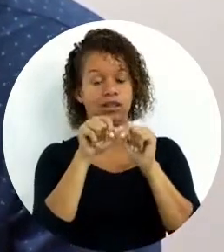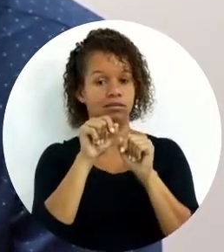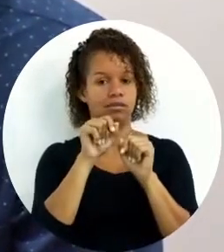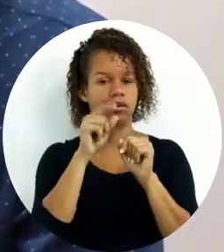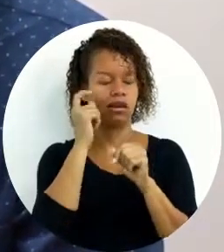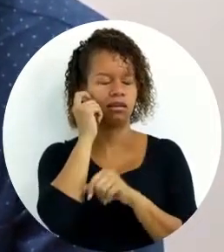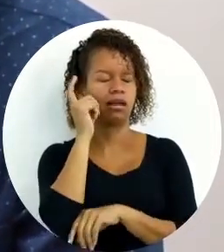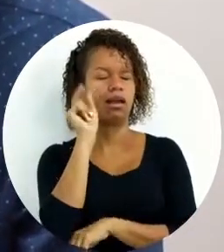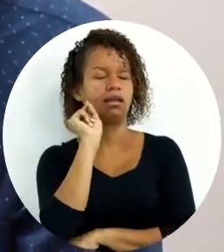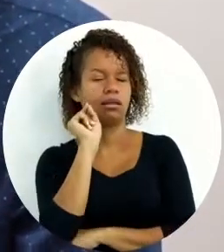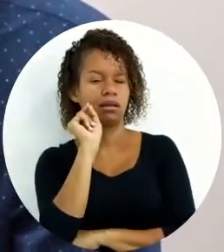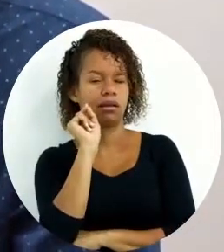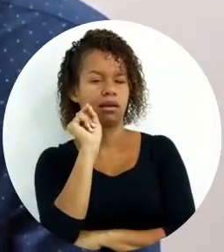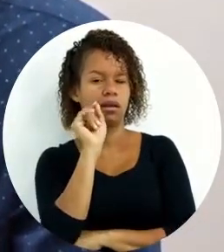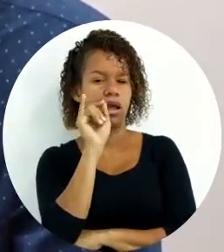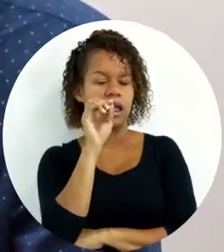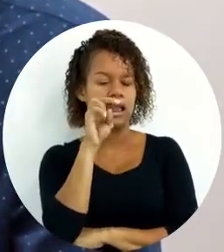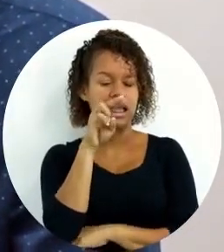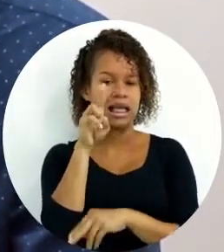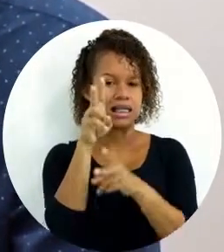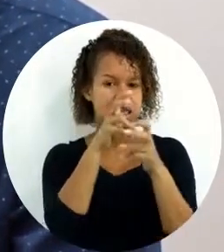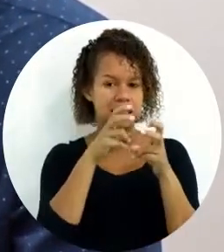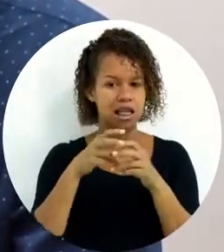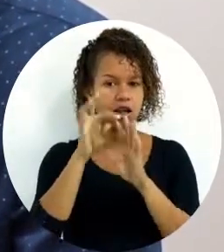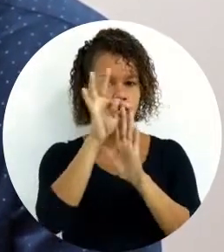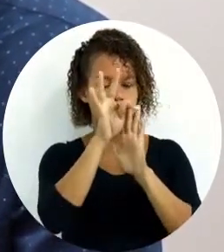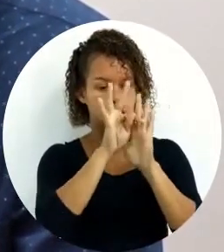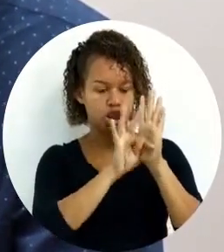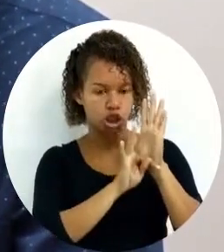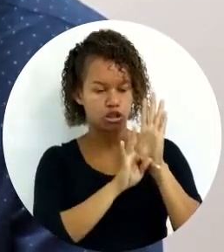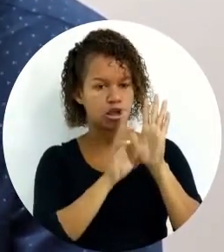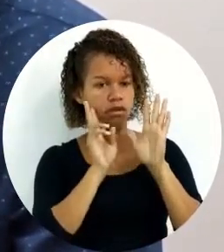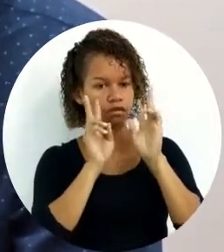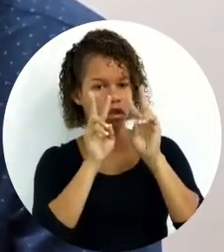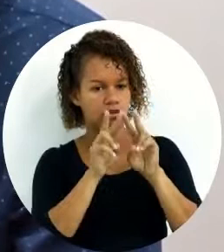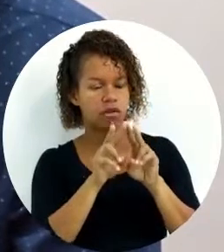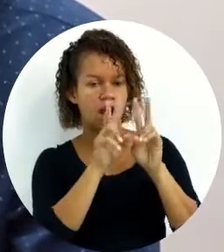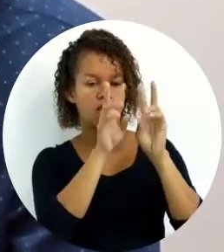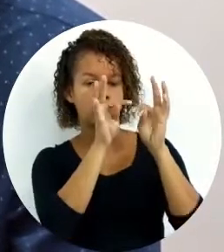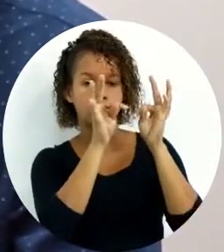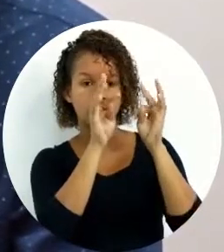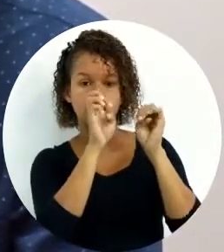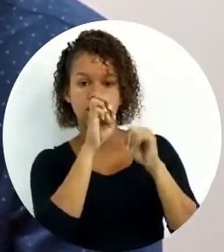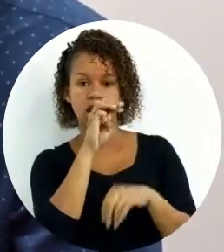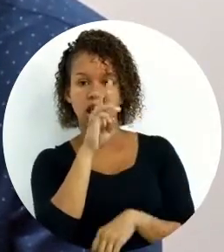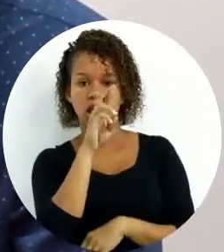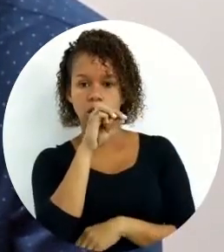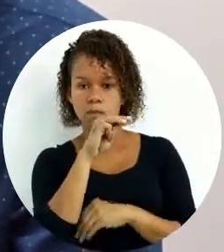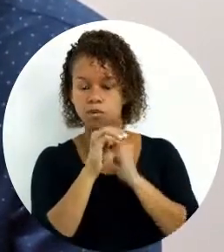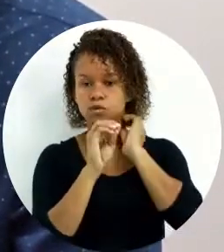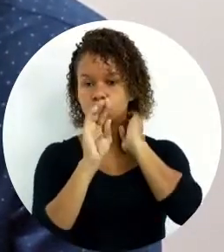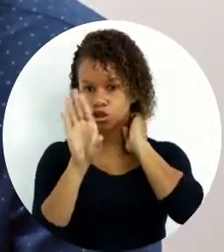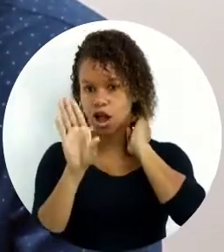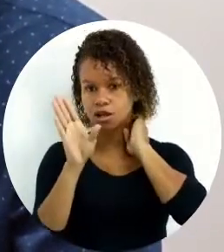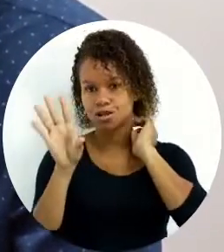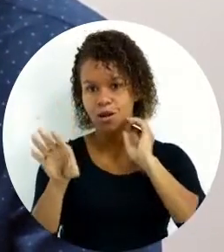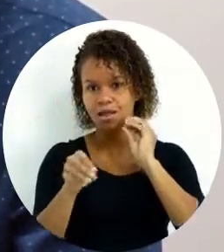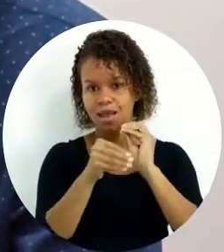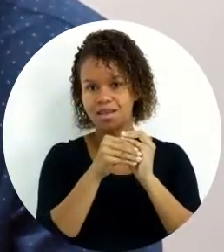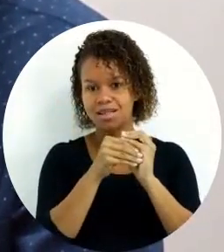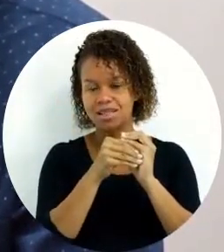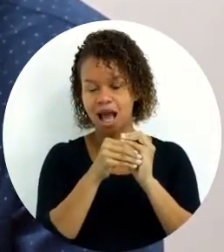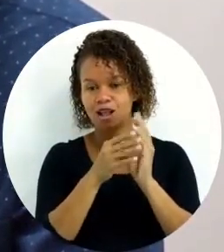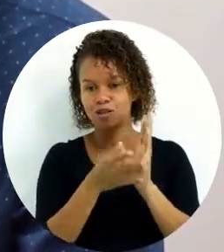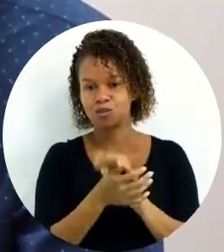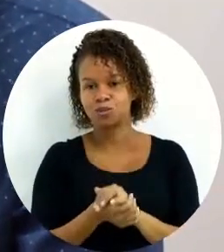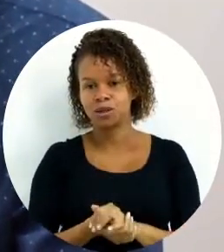de intersecção entre os termos, ele vai verificar, né, os termos que são indexados por um